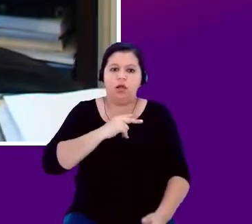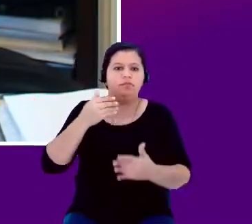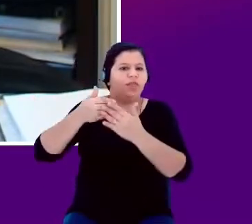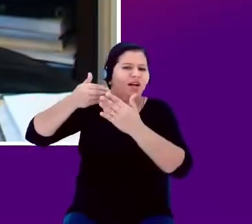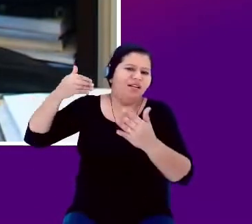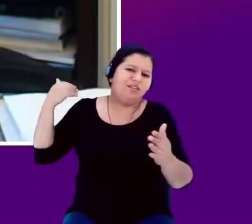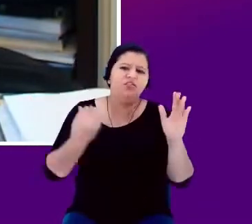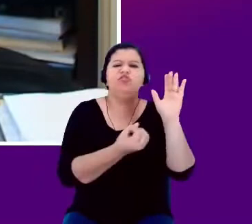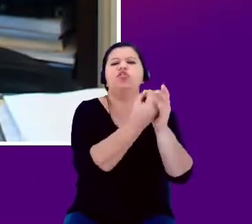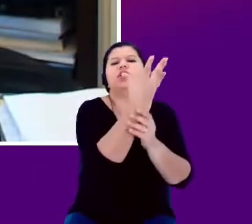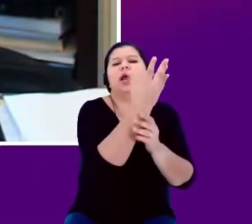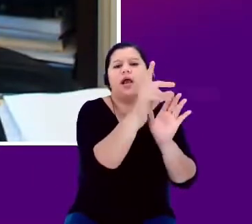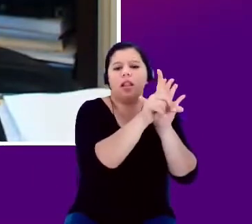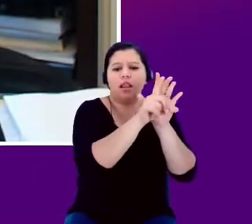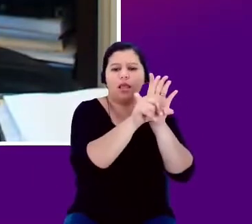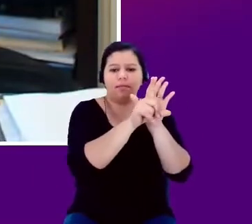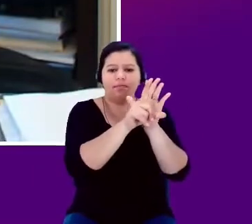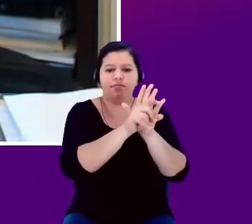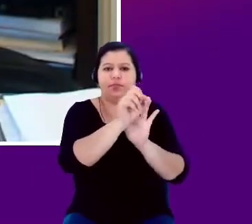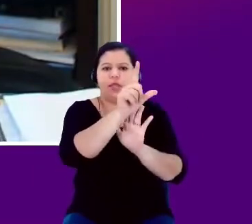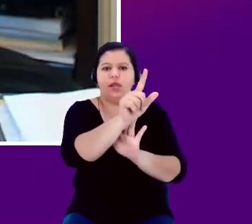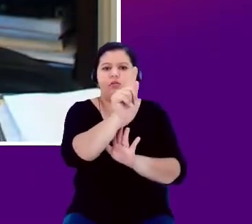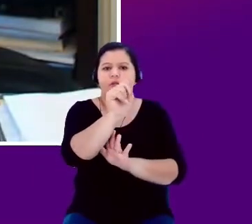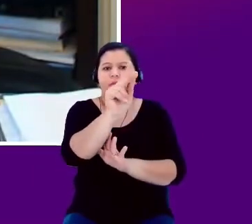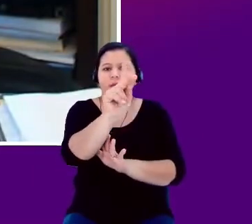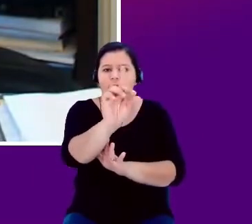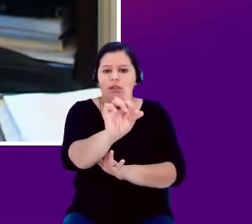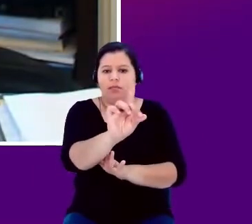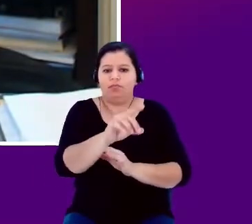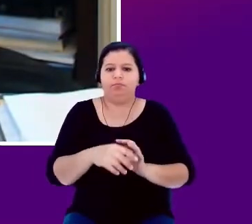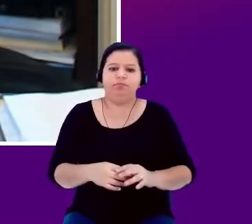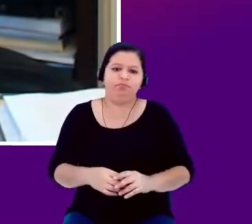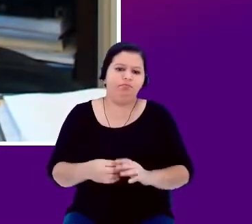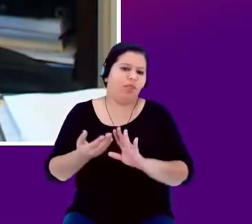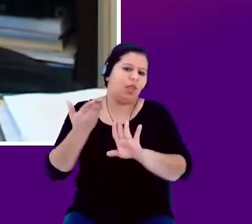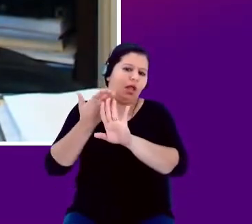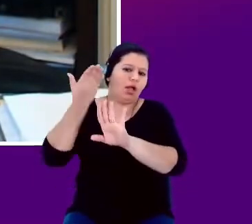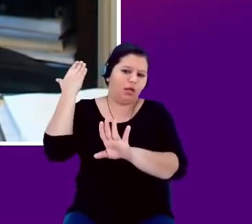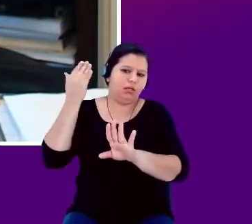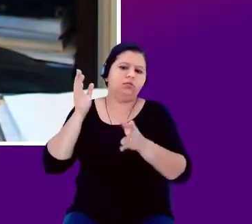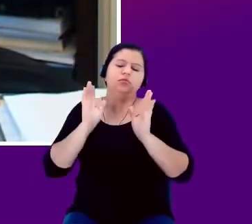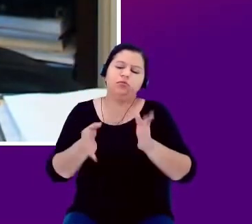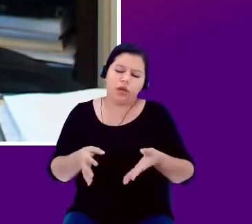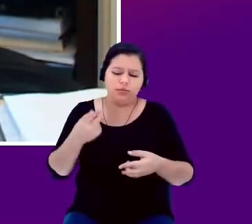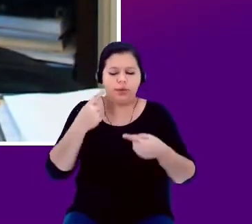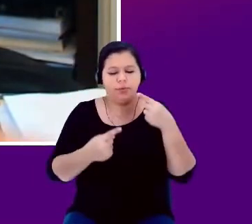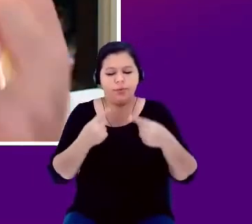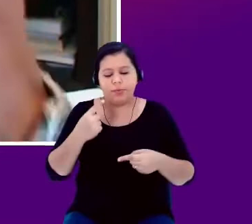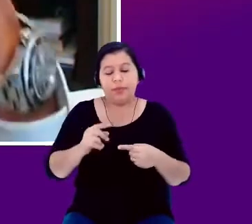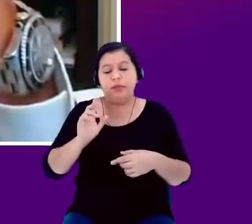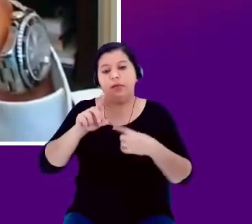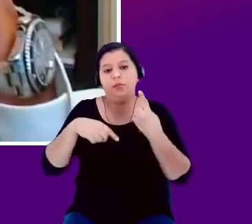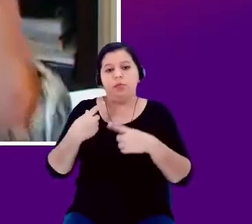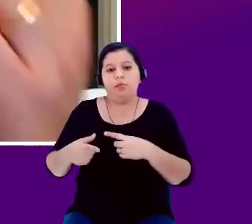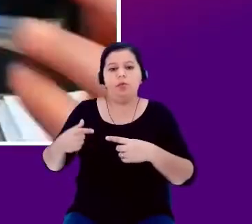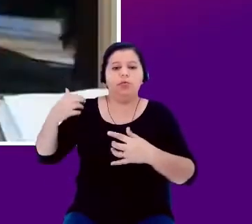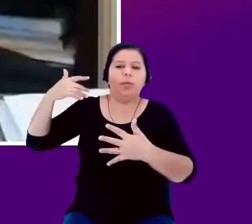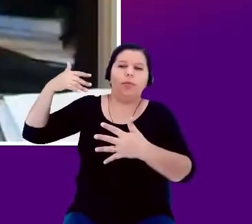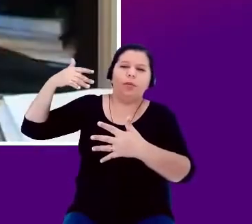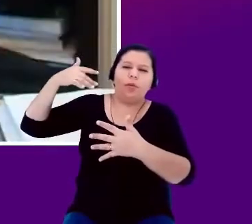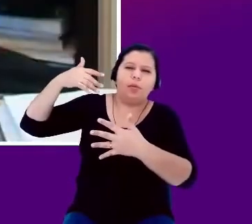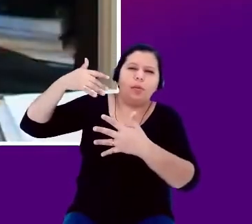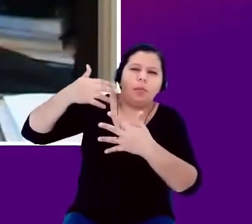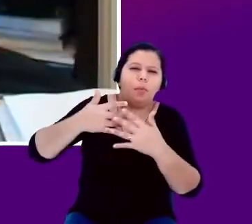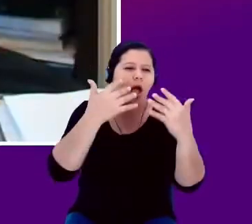lei de proteção de dados pessoais, que, afinal, depois de um longo período de maturação, de